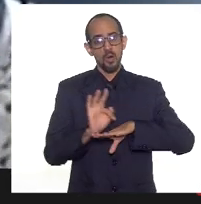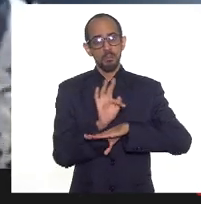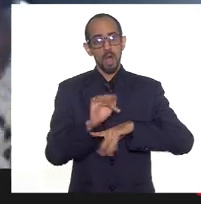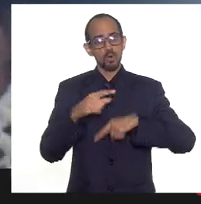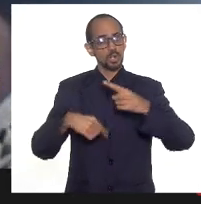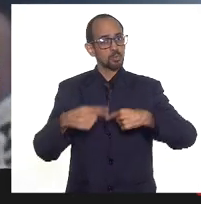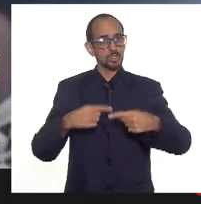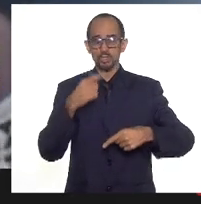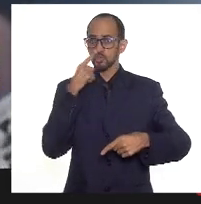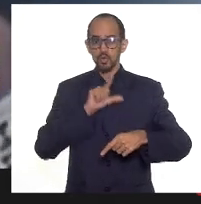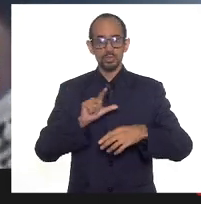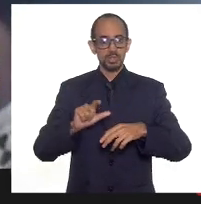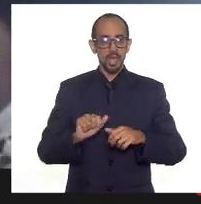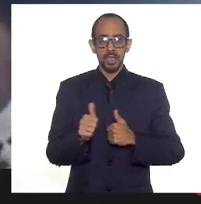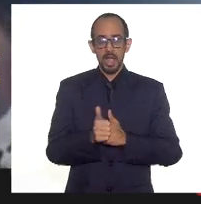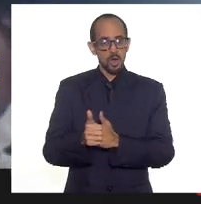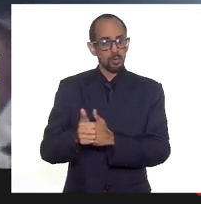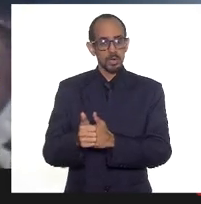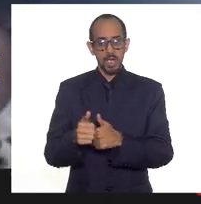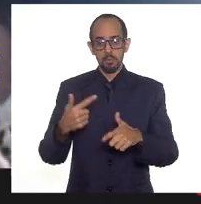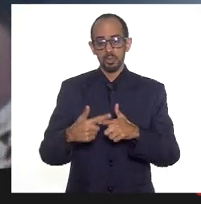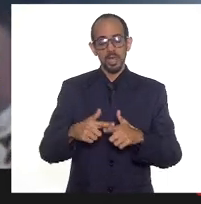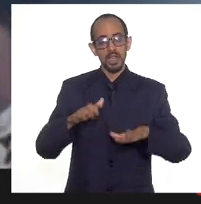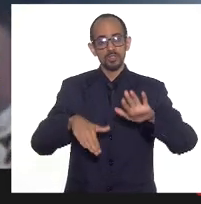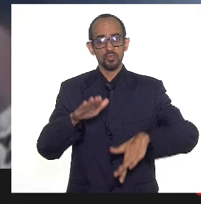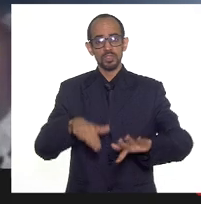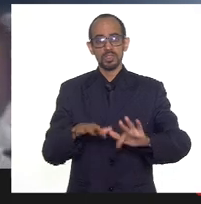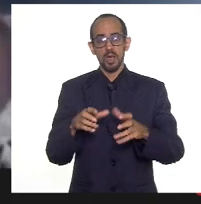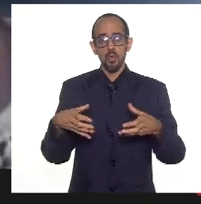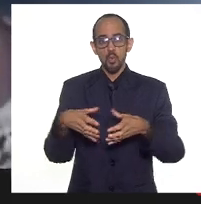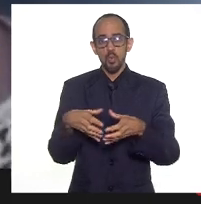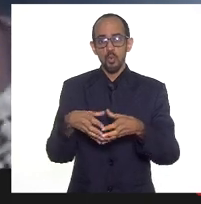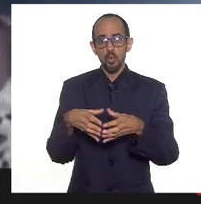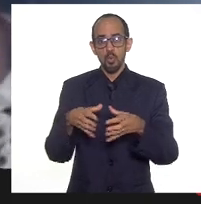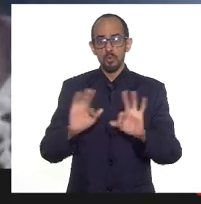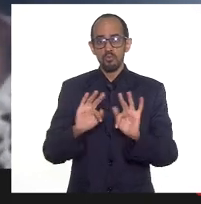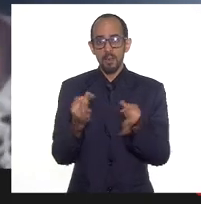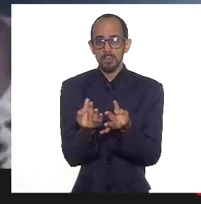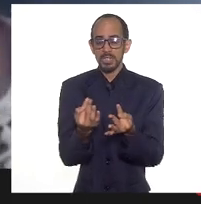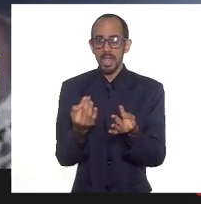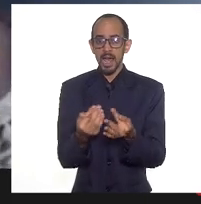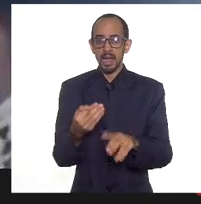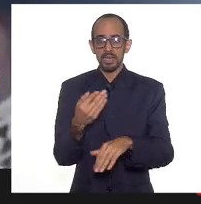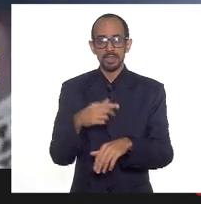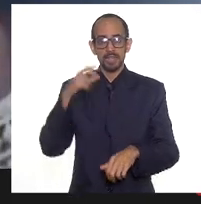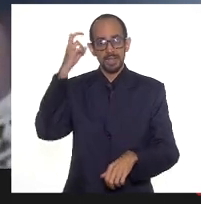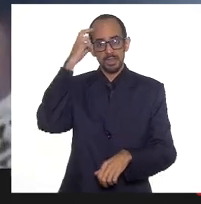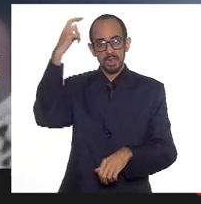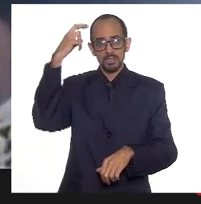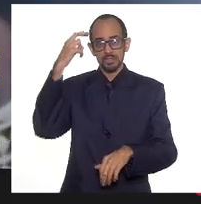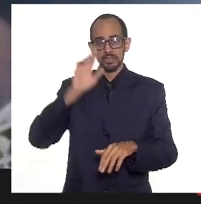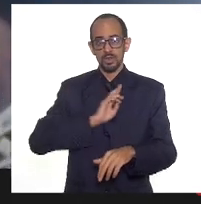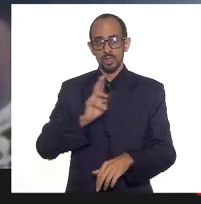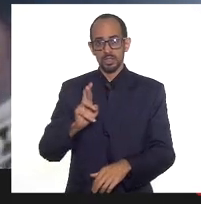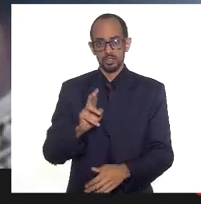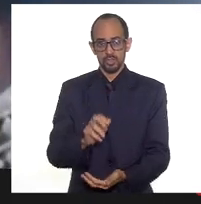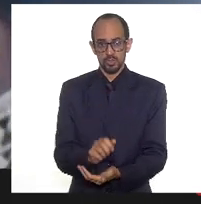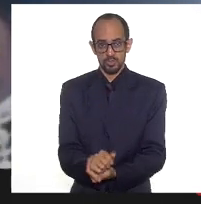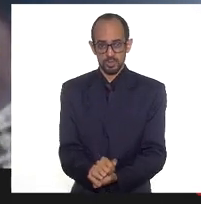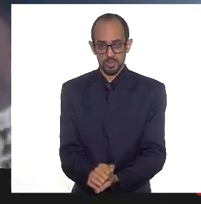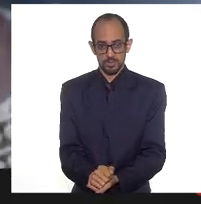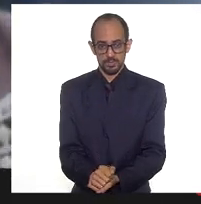porque às vezes são grupos familiares que estão ali cultuando, né, e seguindo uma determinada